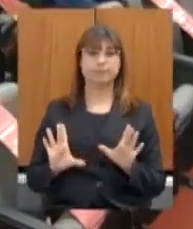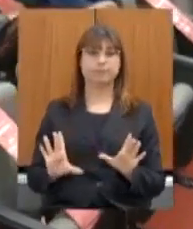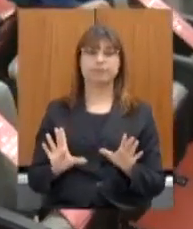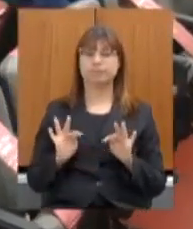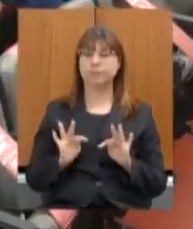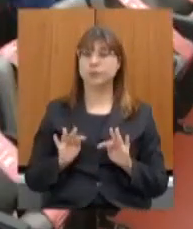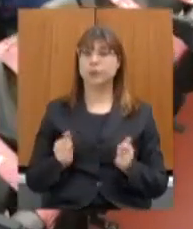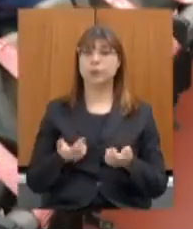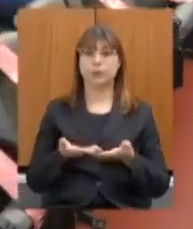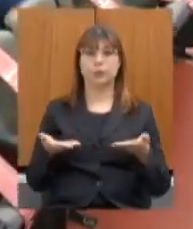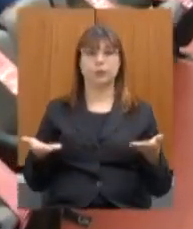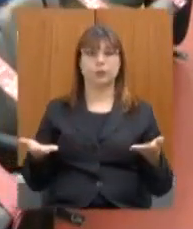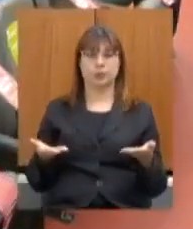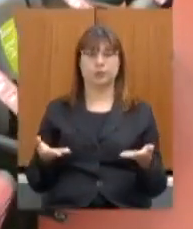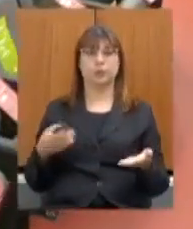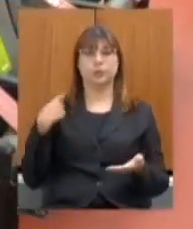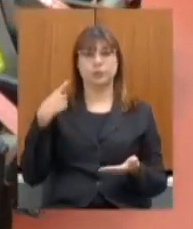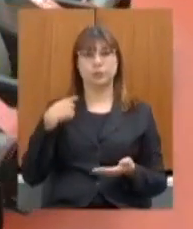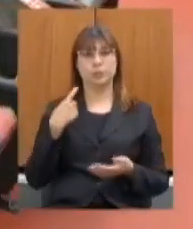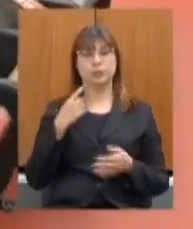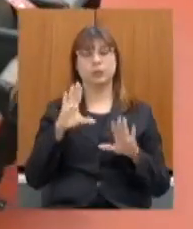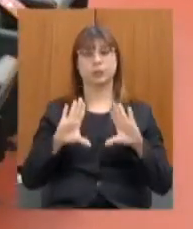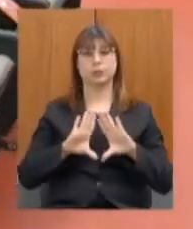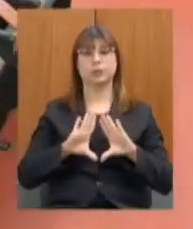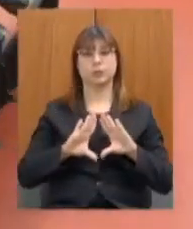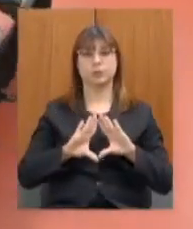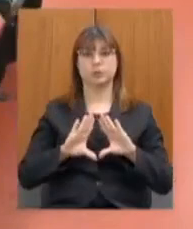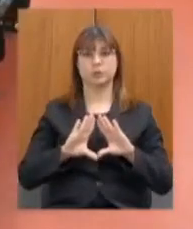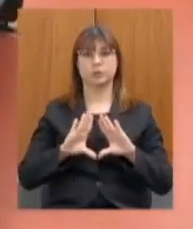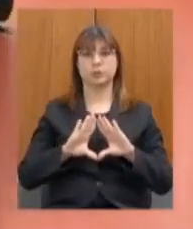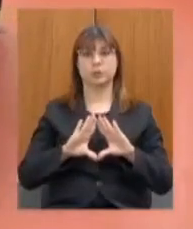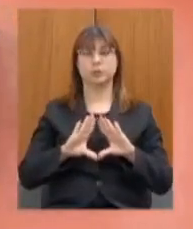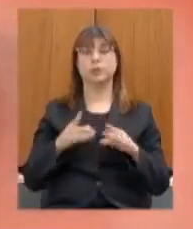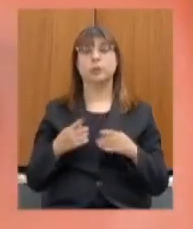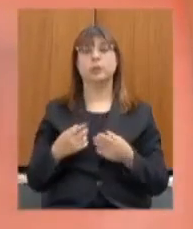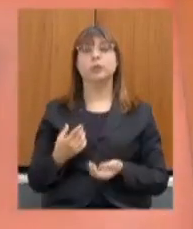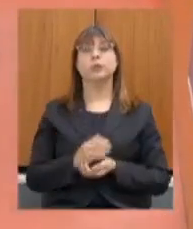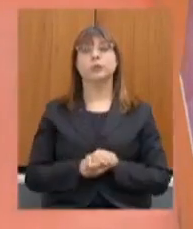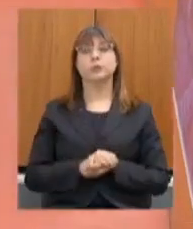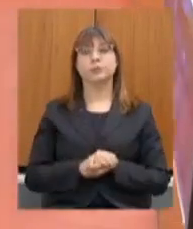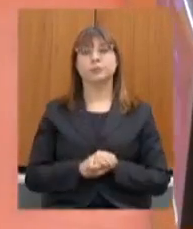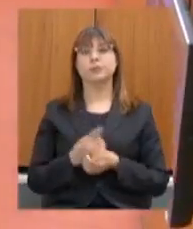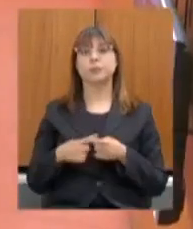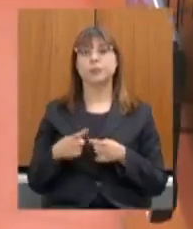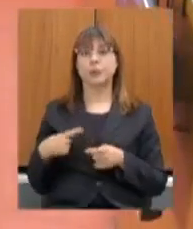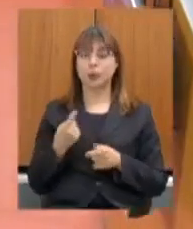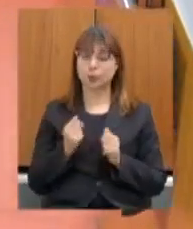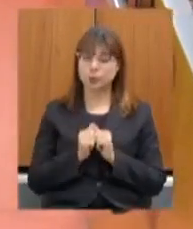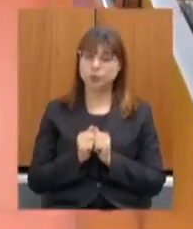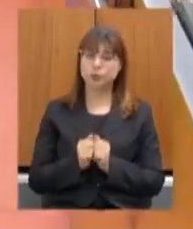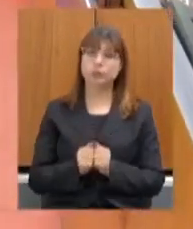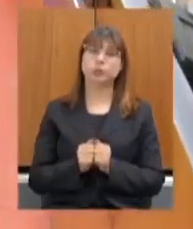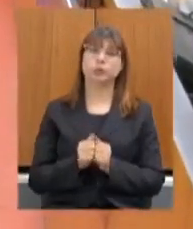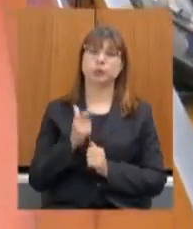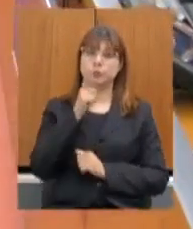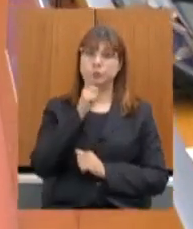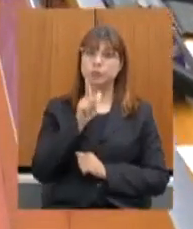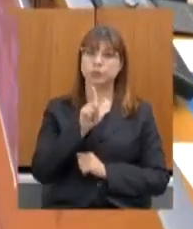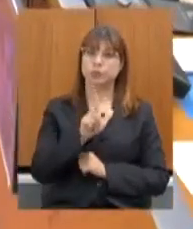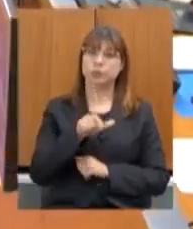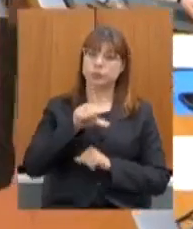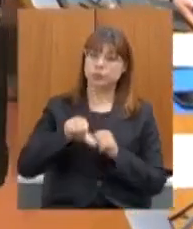todos os parlamentares da Assembleia Legislativa que, juntos, vamos conseguir virar o jogo do nosso Estado,